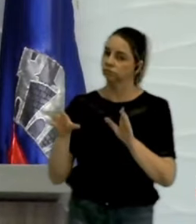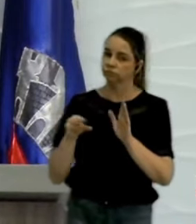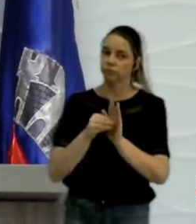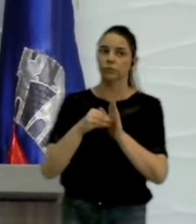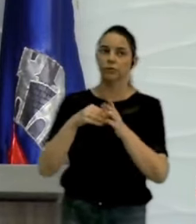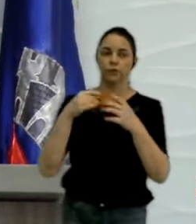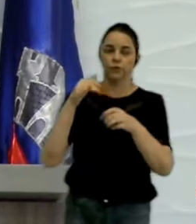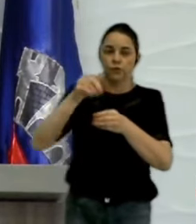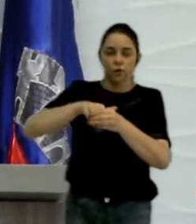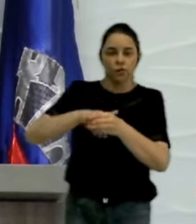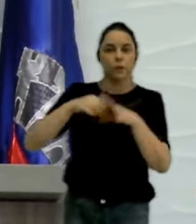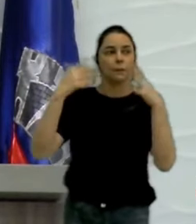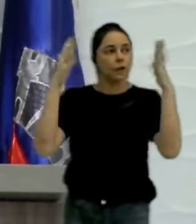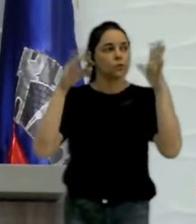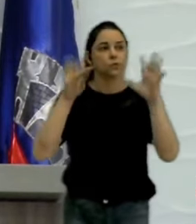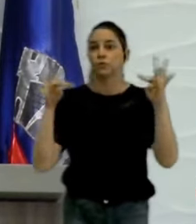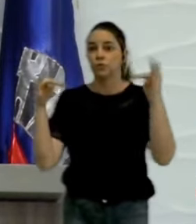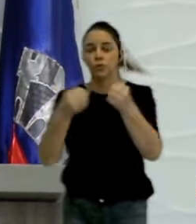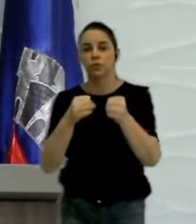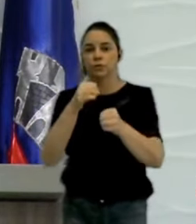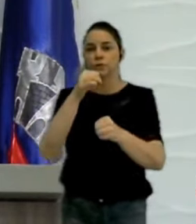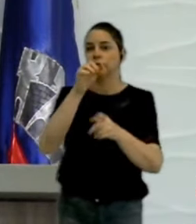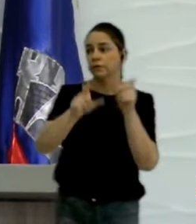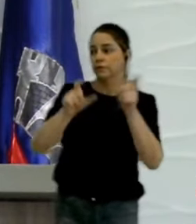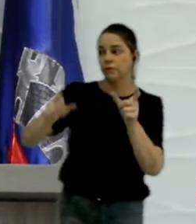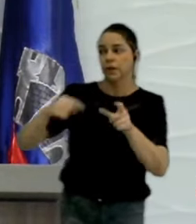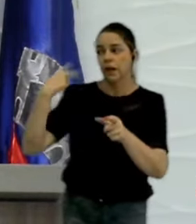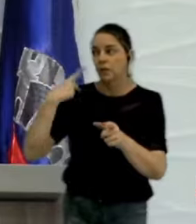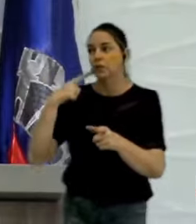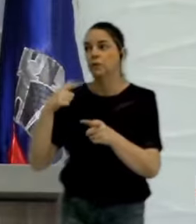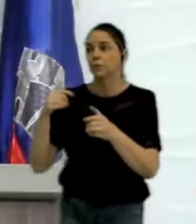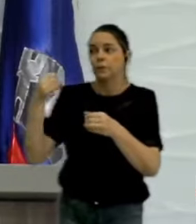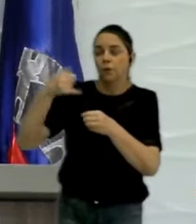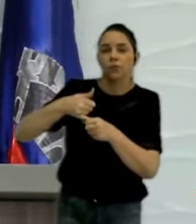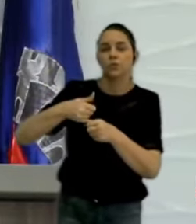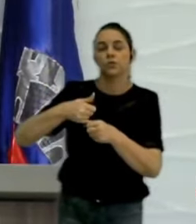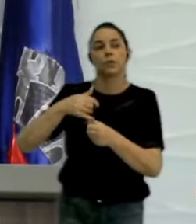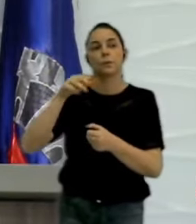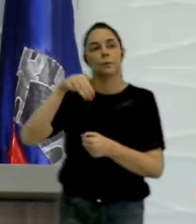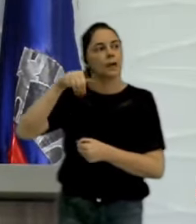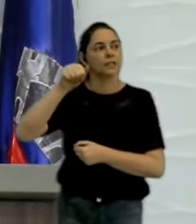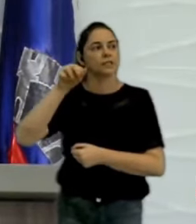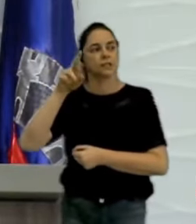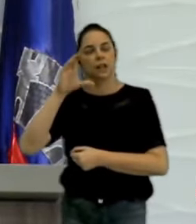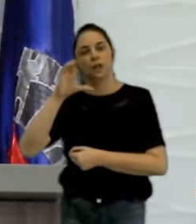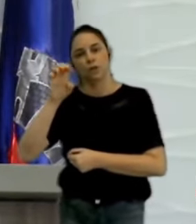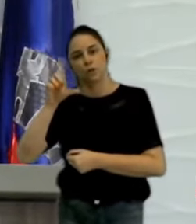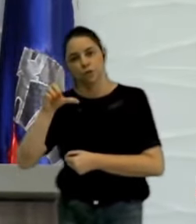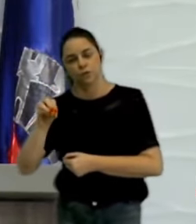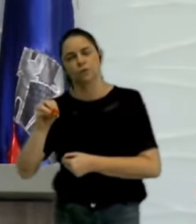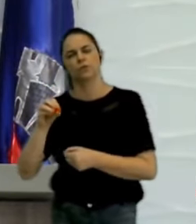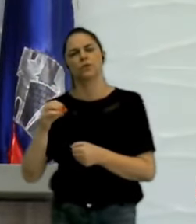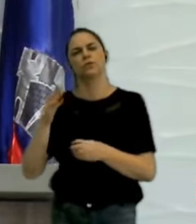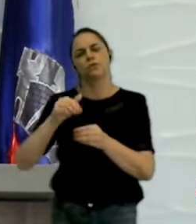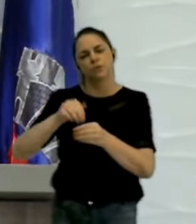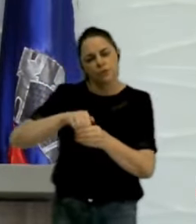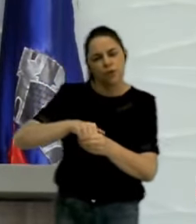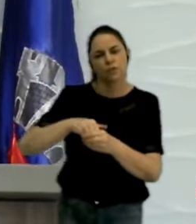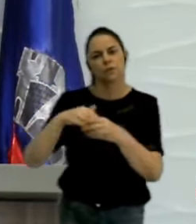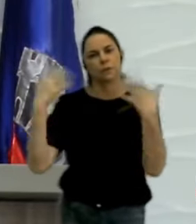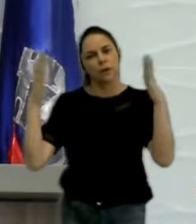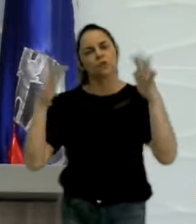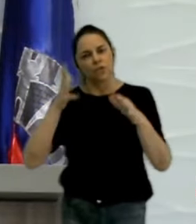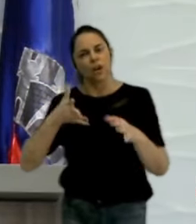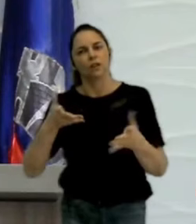aplauso. Todo vereador aqui sempre está ali no posto de Marcelo, abastecendo, né, que a Câmara abastece lá. Coloquei um voto de aplauso